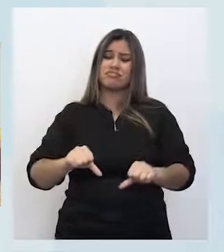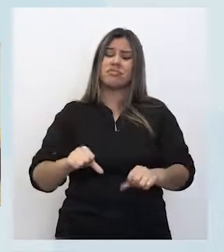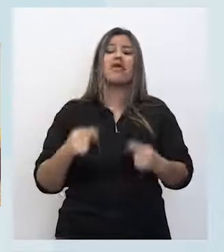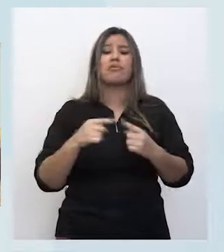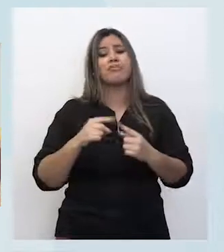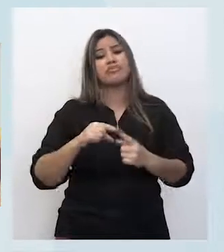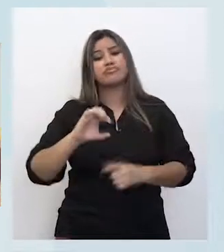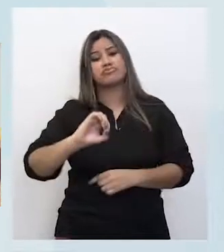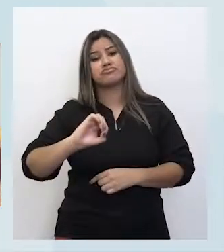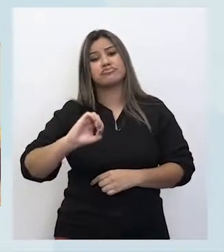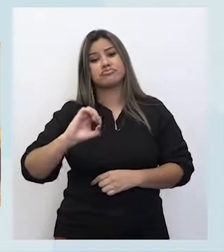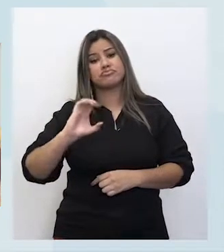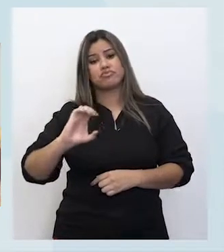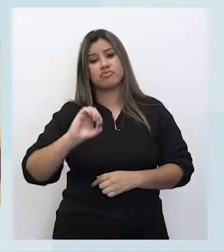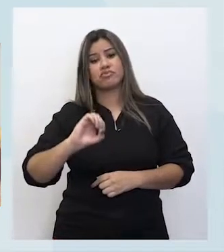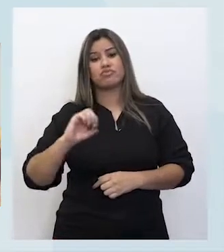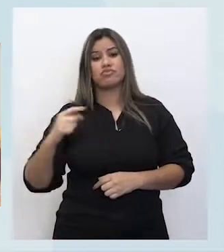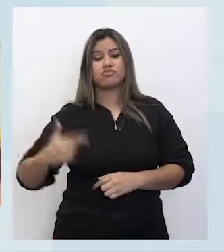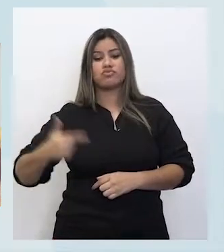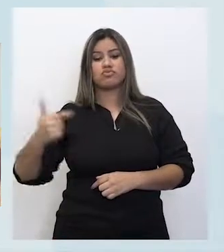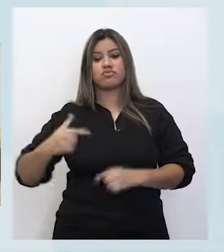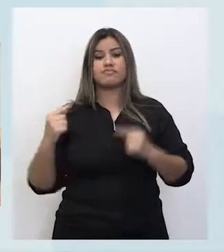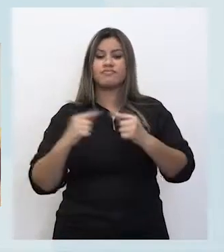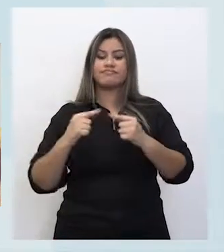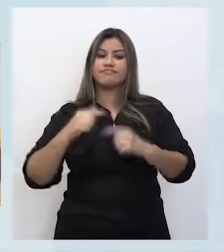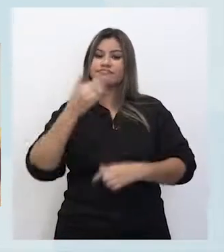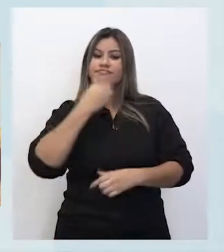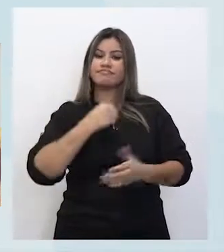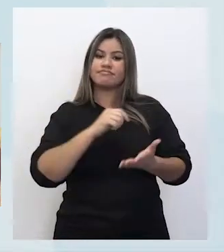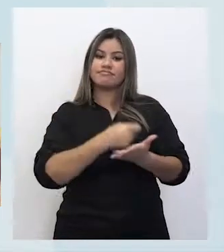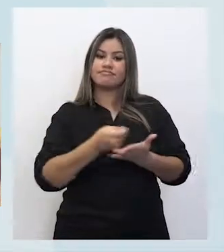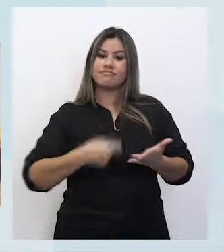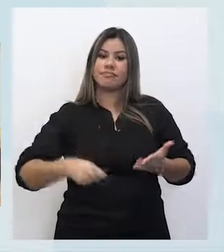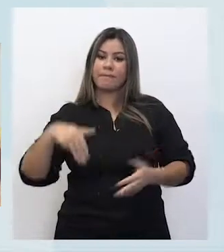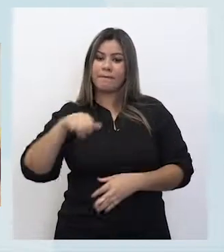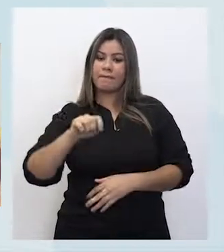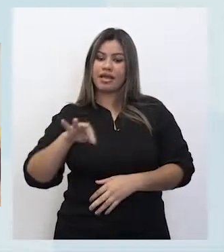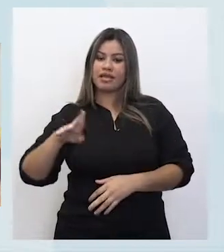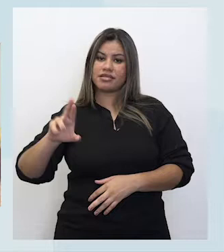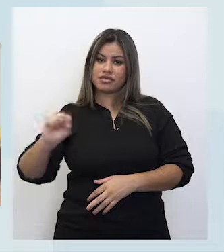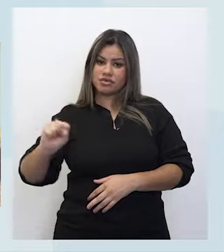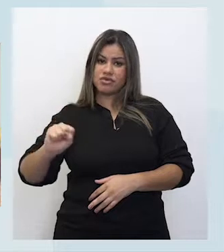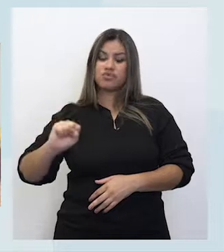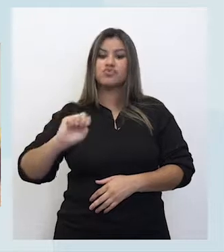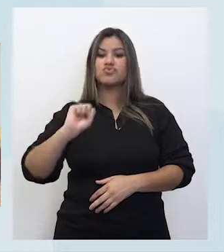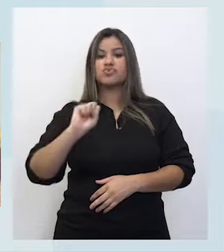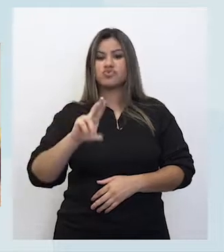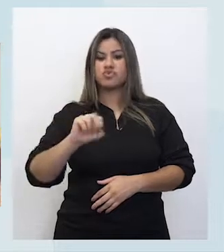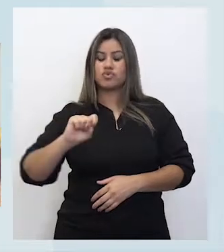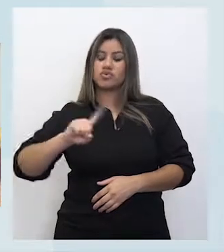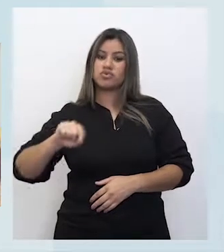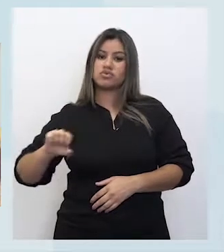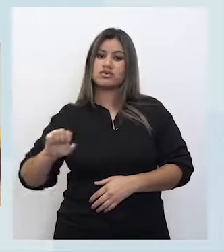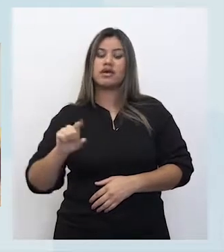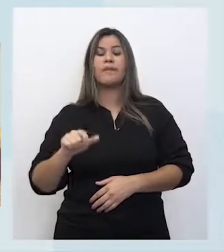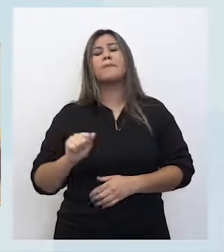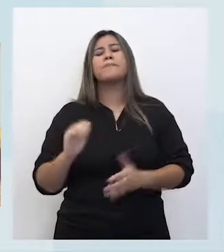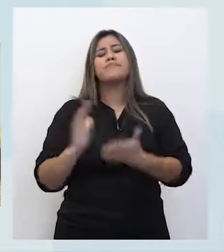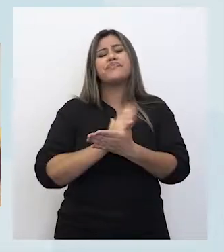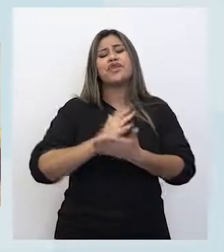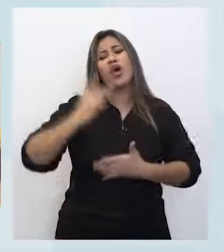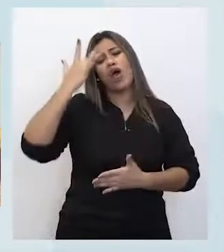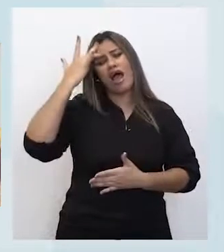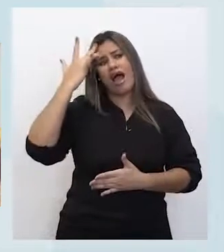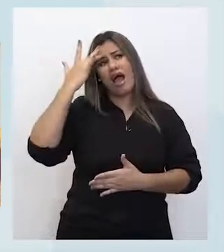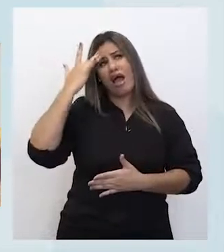Por Matheus Souza. Ninguém mais duvida que as mudanças climáticas trazem consequências